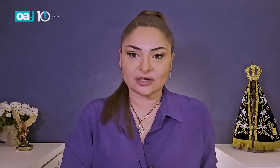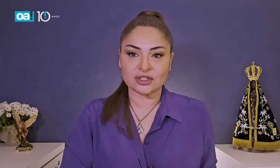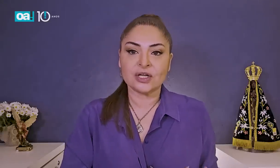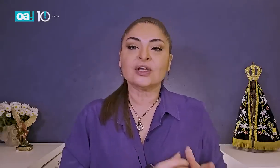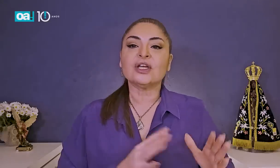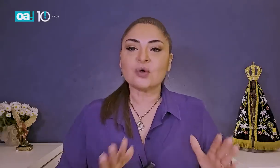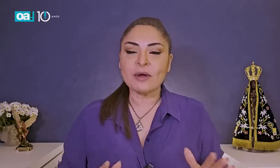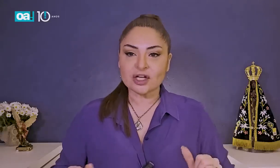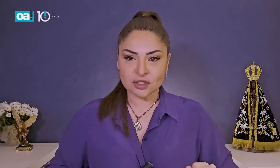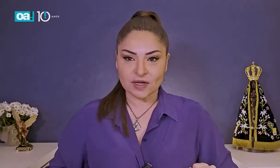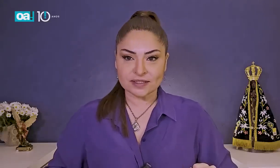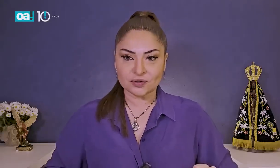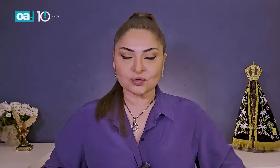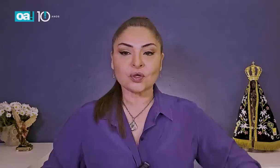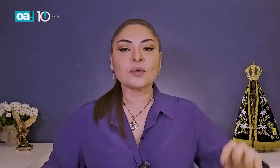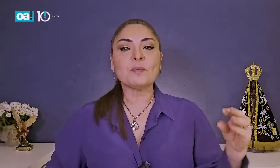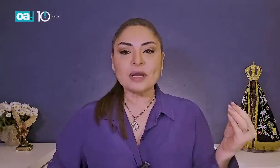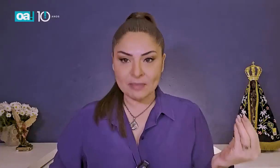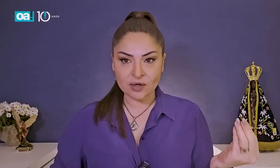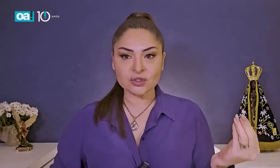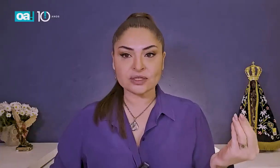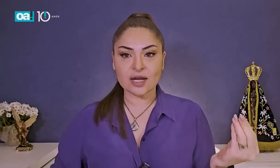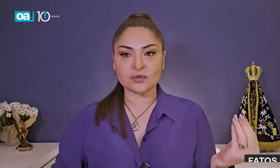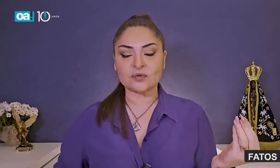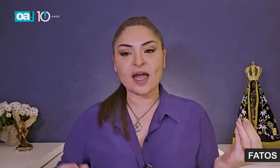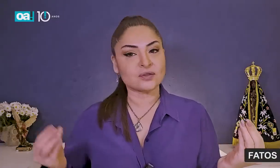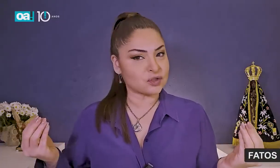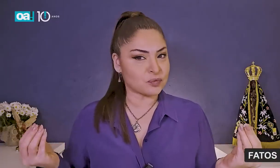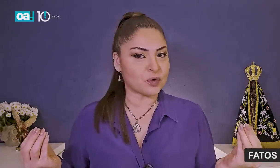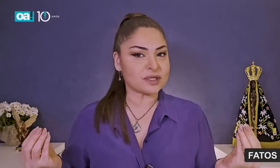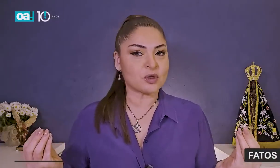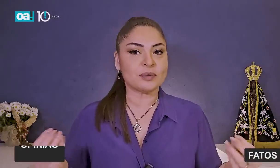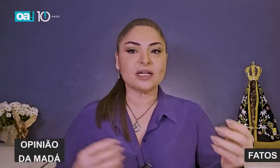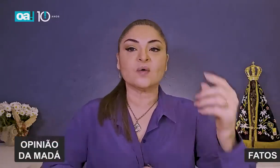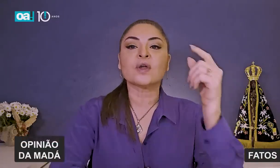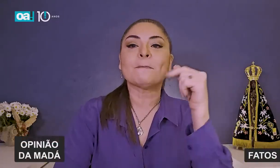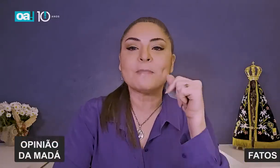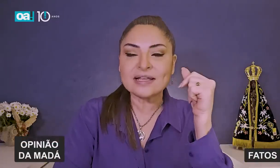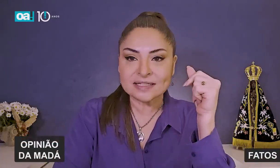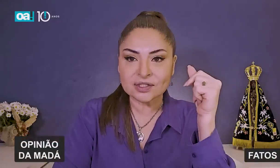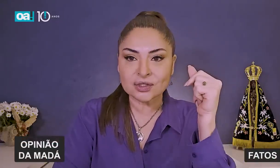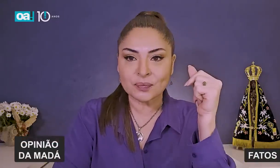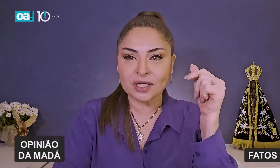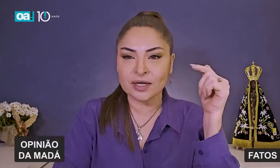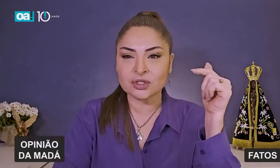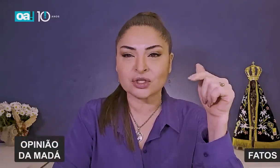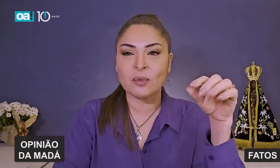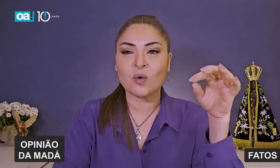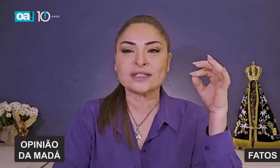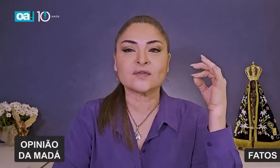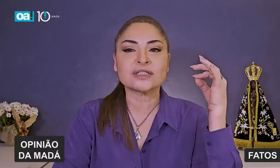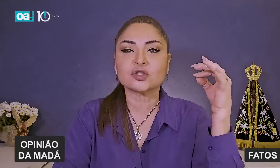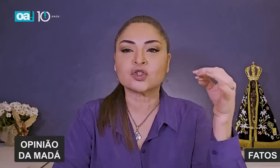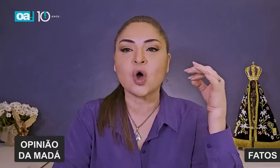do debate. E como é que a gente faz isso? Primeiro eu te trago os fatos e depois a minha opinião, mas antes de opinar eu te